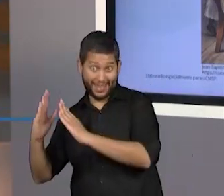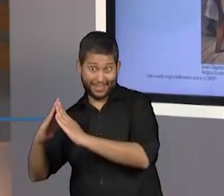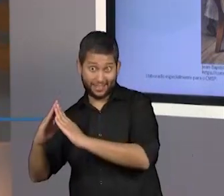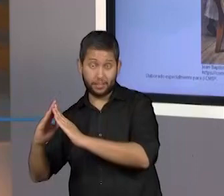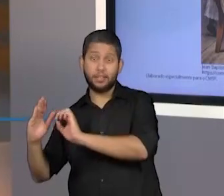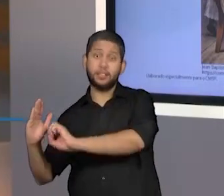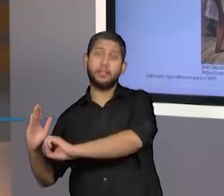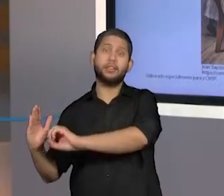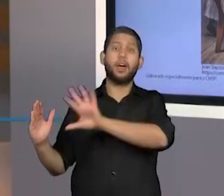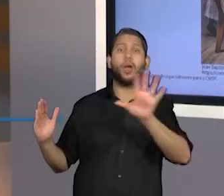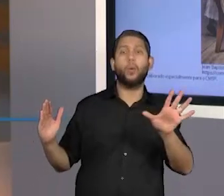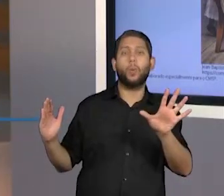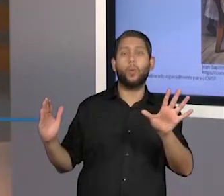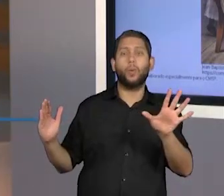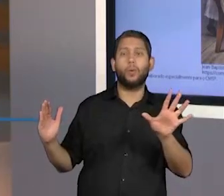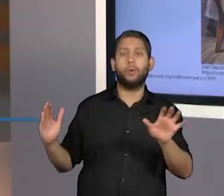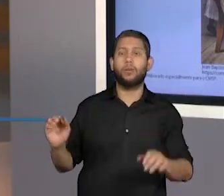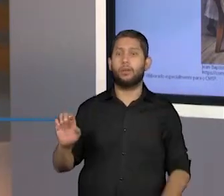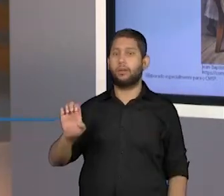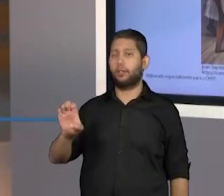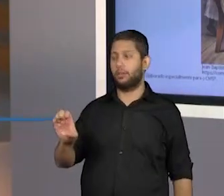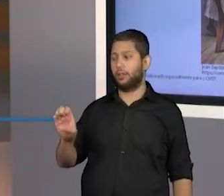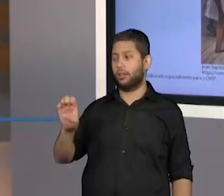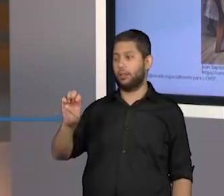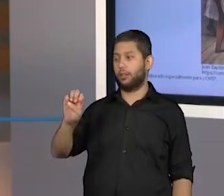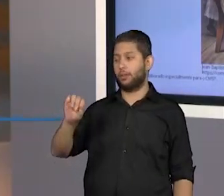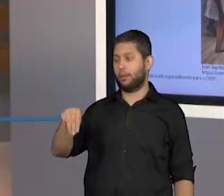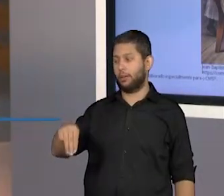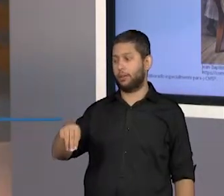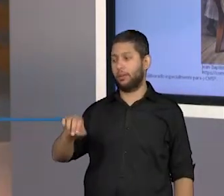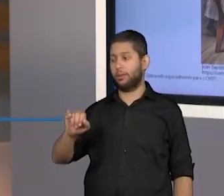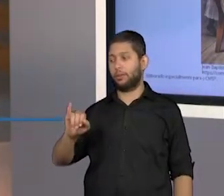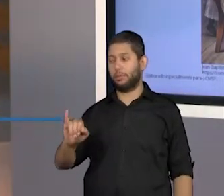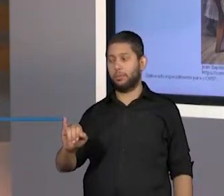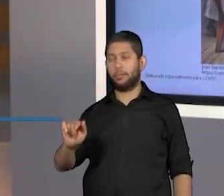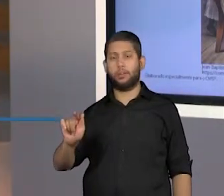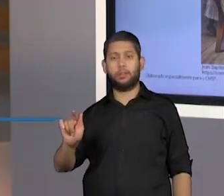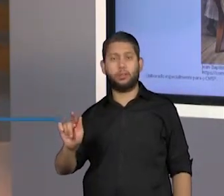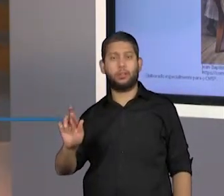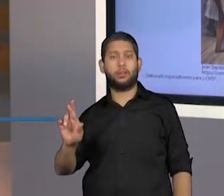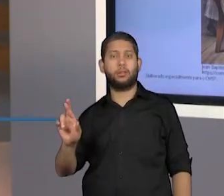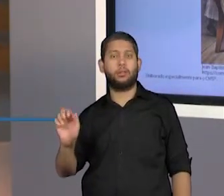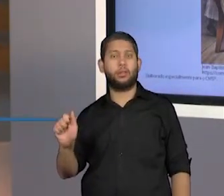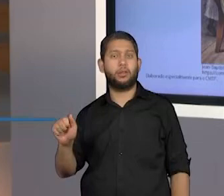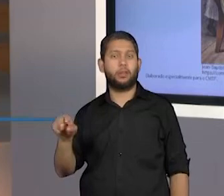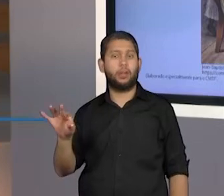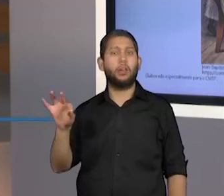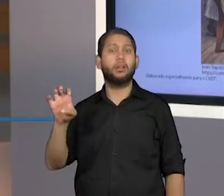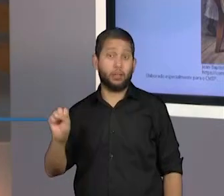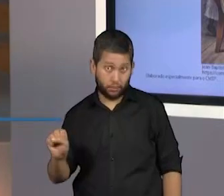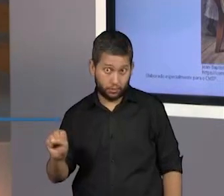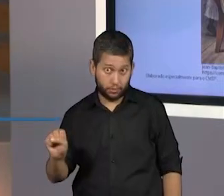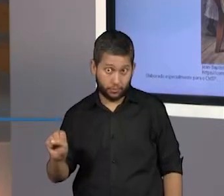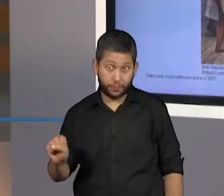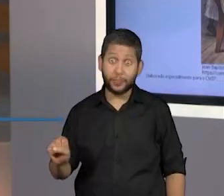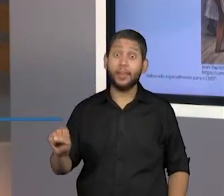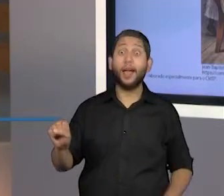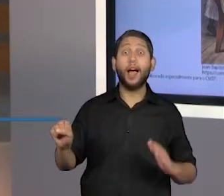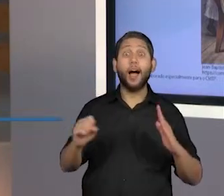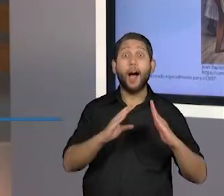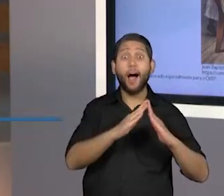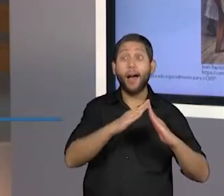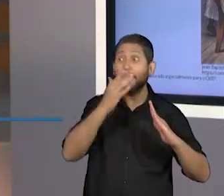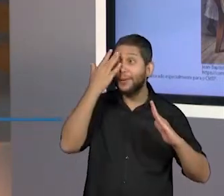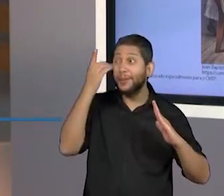aí nesse primeiro período os europeus, principalmente os portugueses, chegando aqui no Brasil, e também esse outro movimento